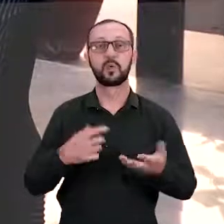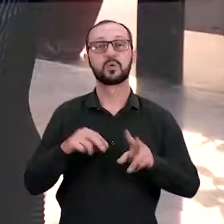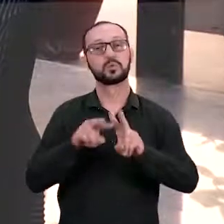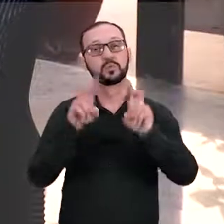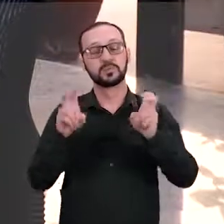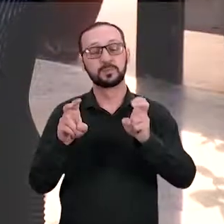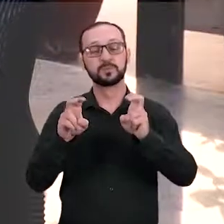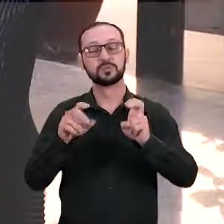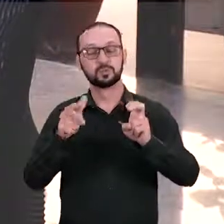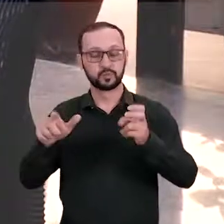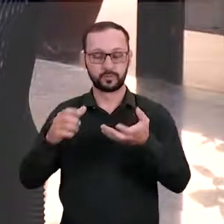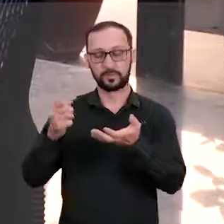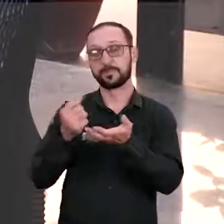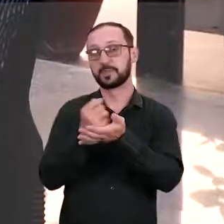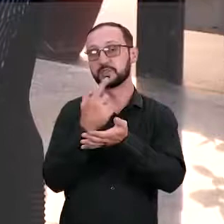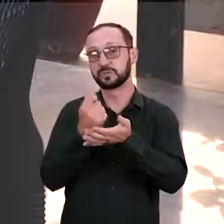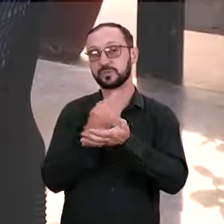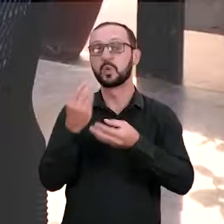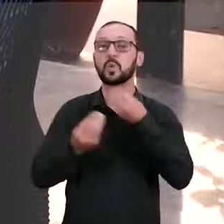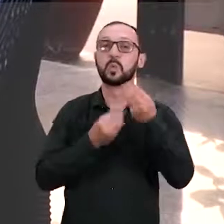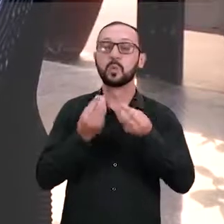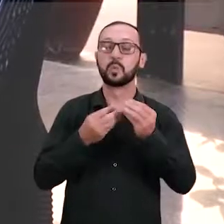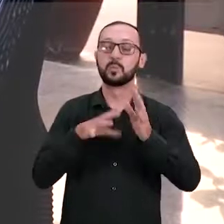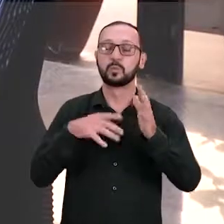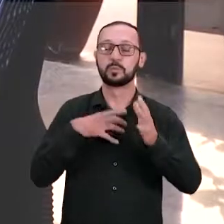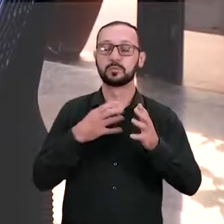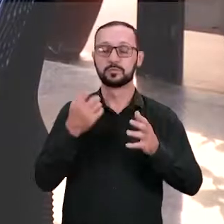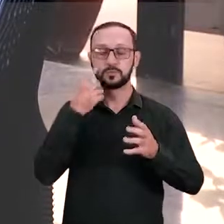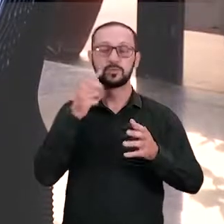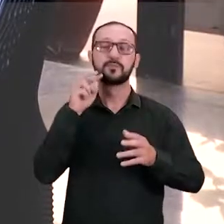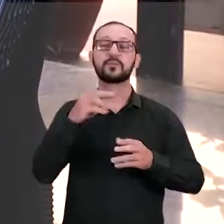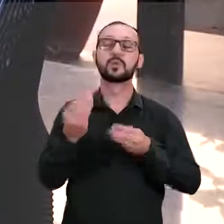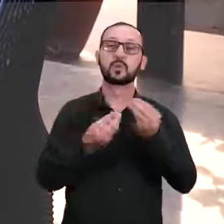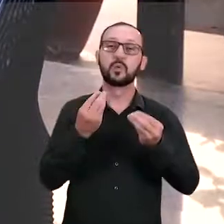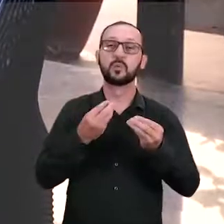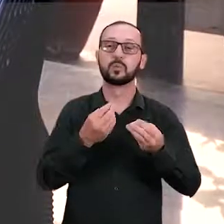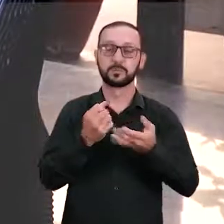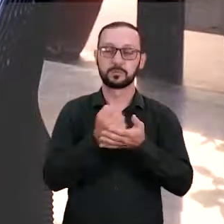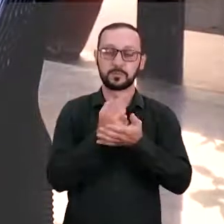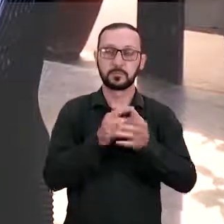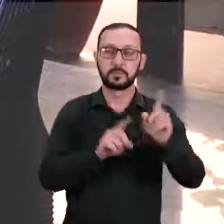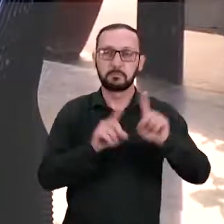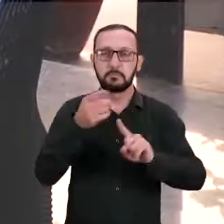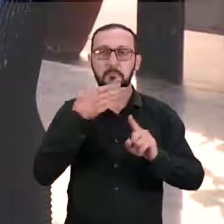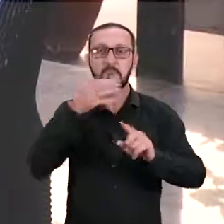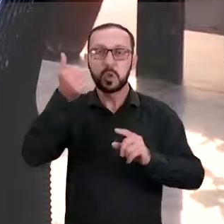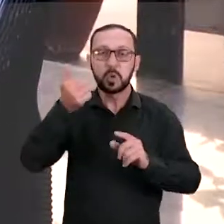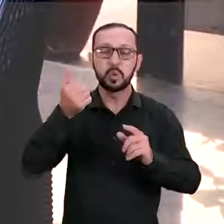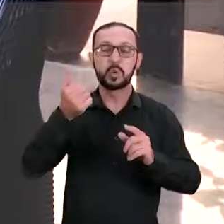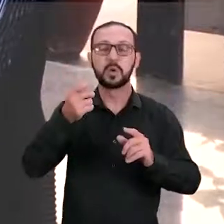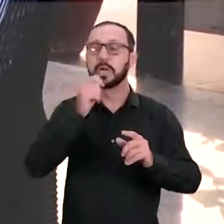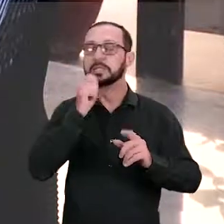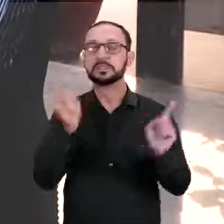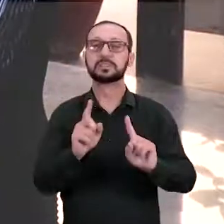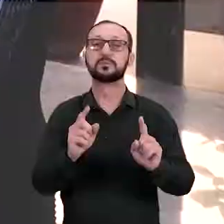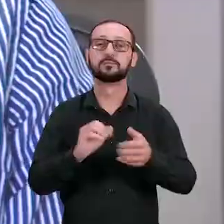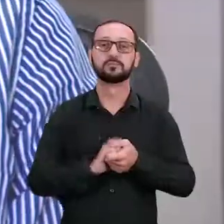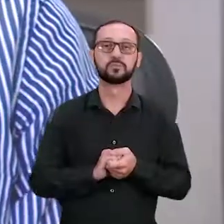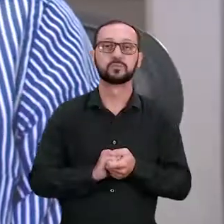e falando em medicamentos, né? Como que está essa área? Ela está evoluída, os medicamentos são de excelência ou